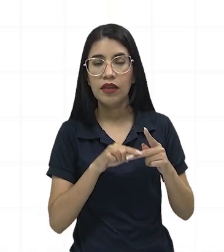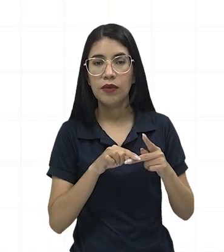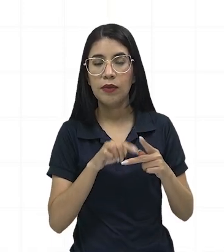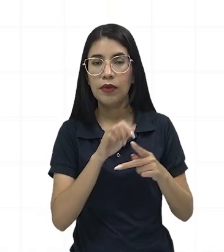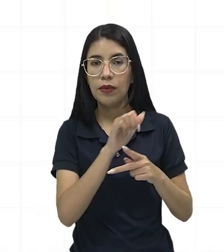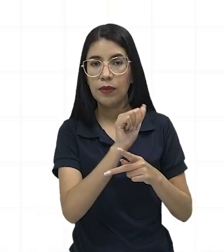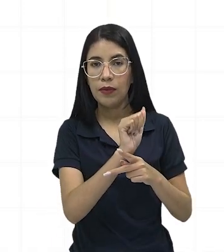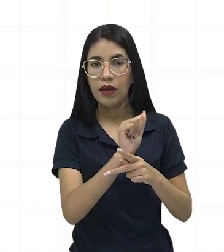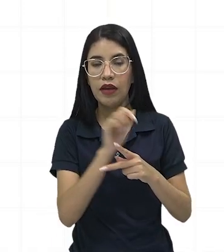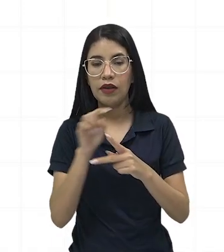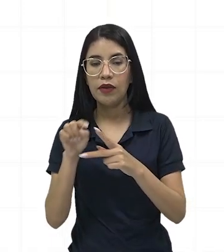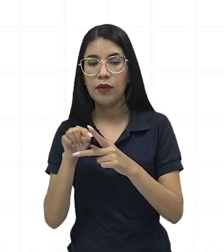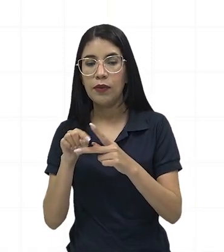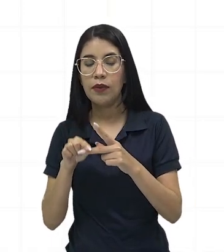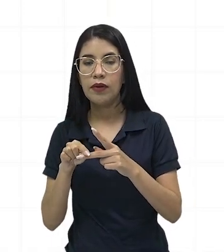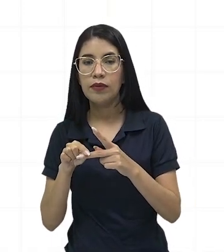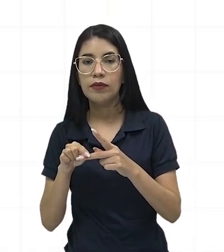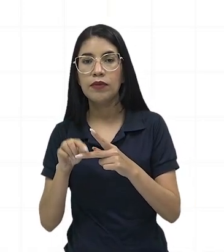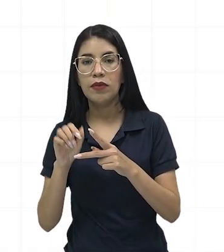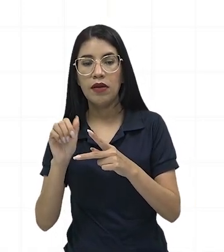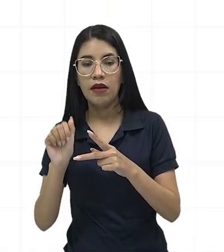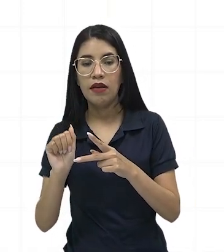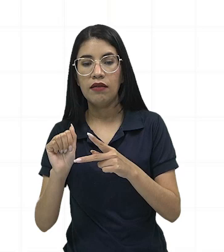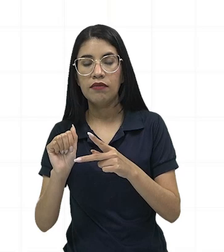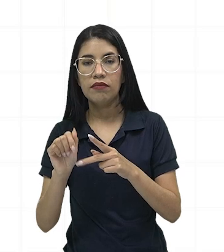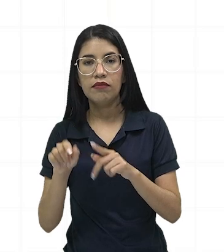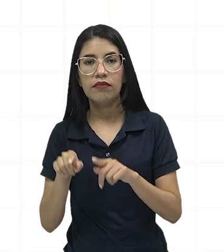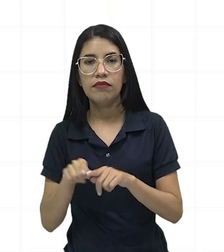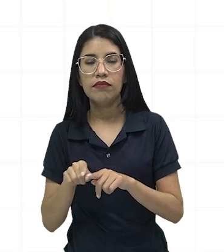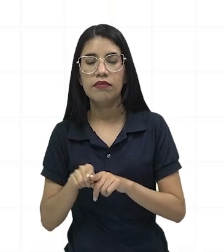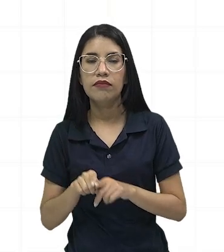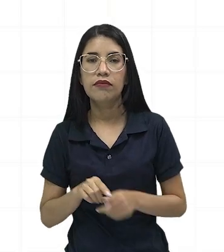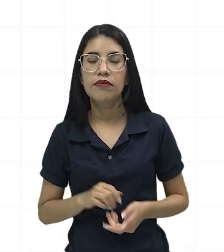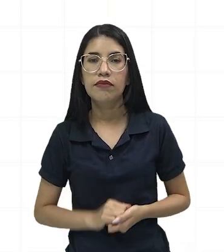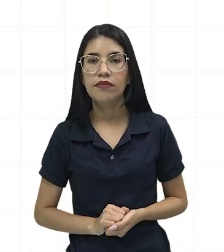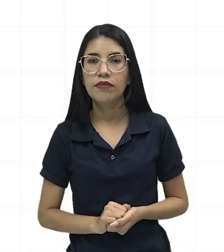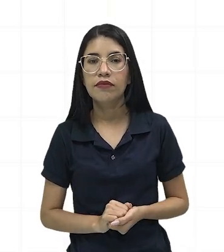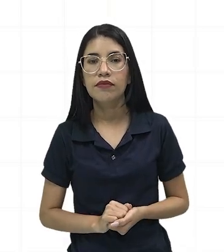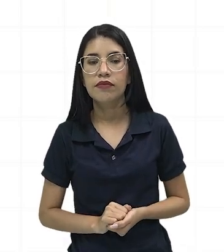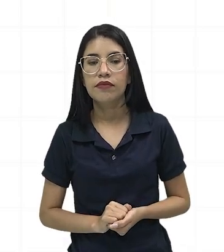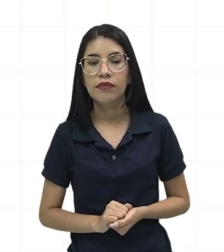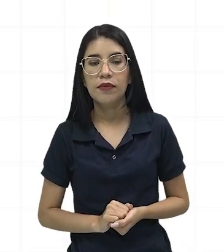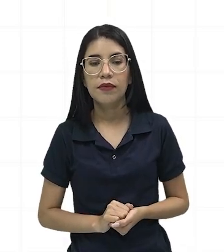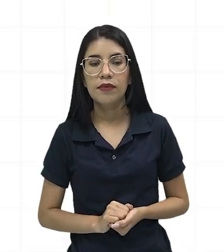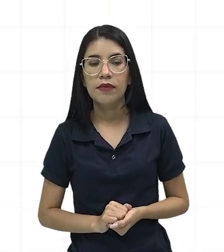vou colocando o azinho, né? E olha só, entre eles aqui, ó,